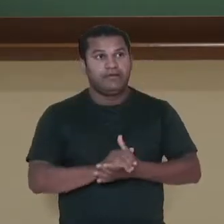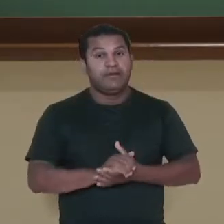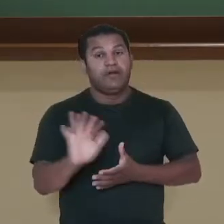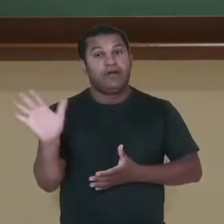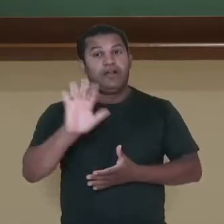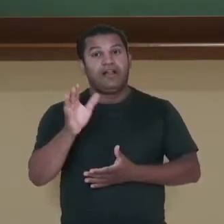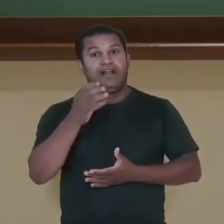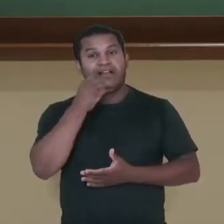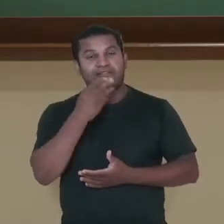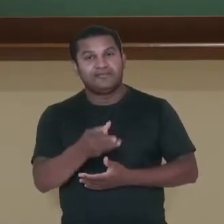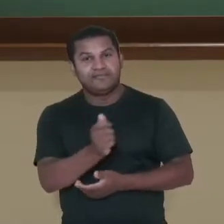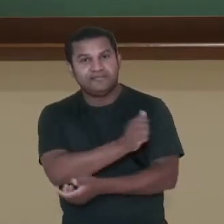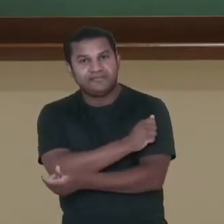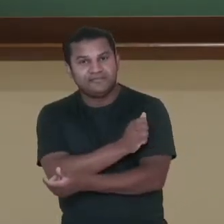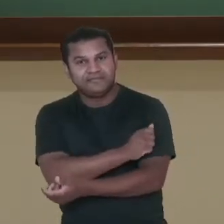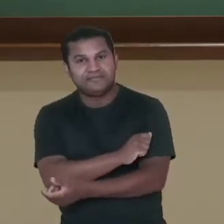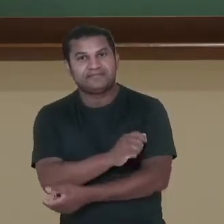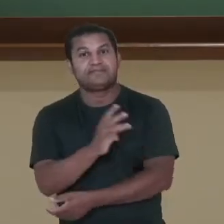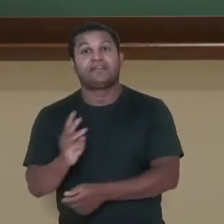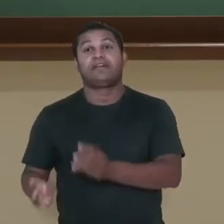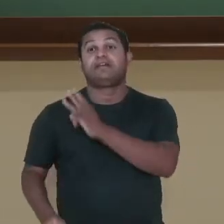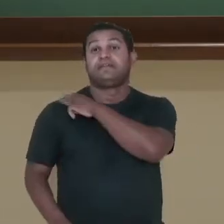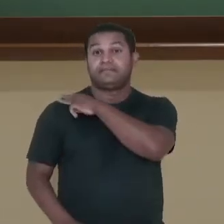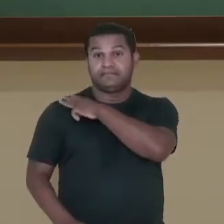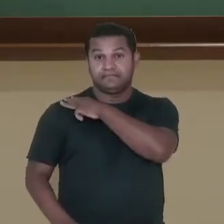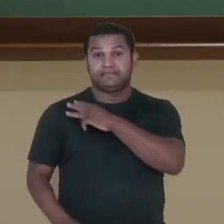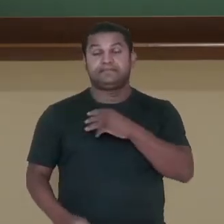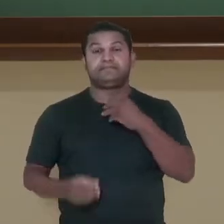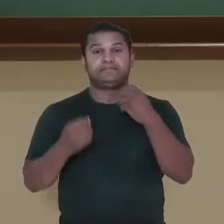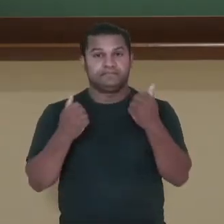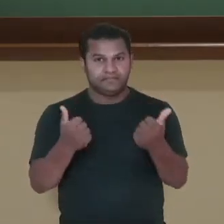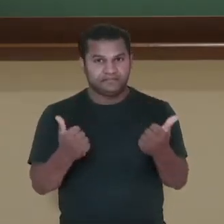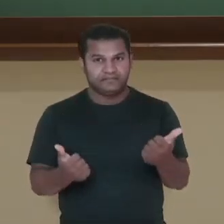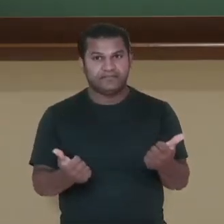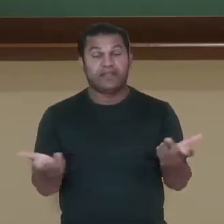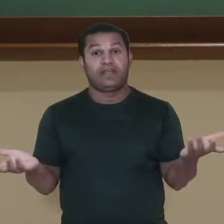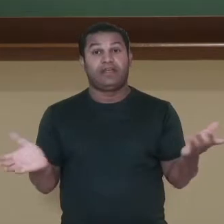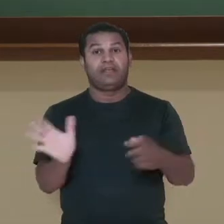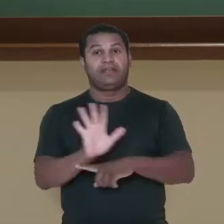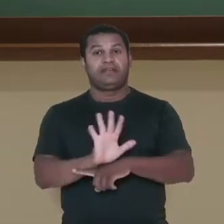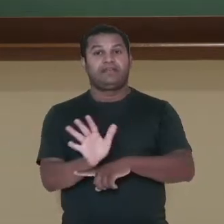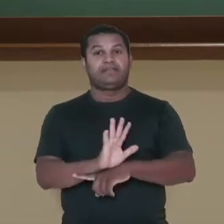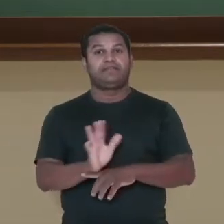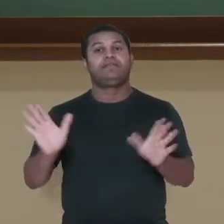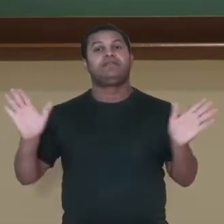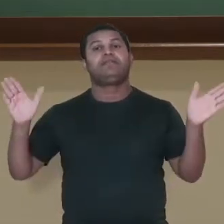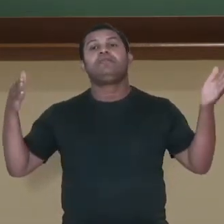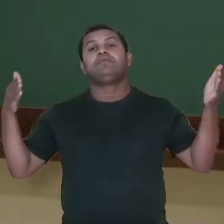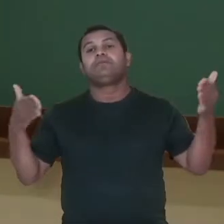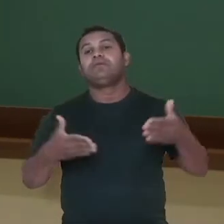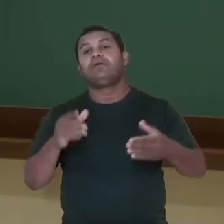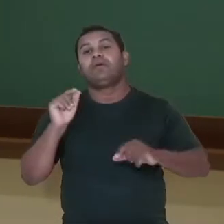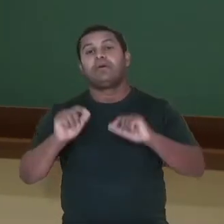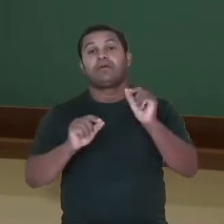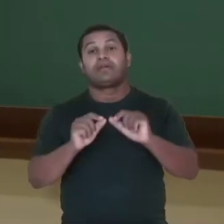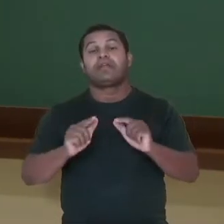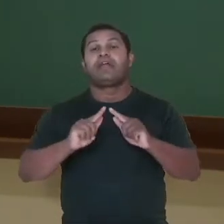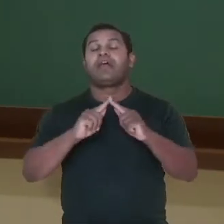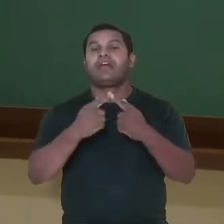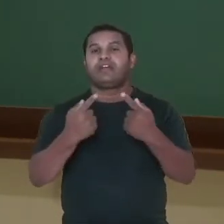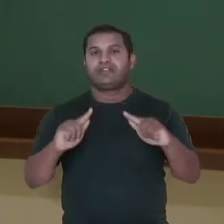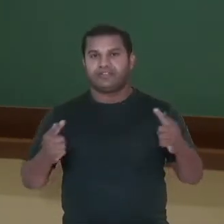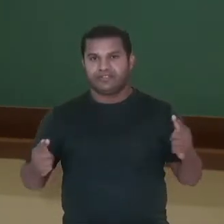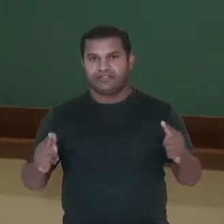Olá, estudantes da terceira série. Nesse vídeo vamos falar sobre conceitos fundamentais em genética. Muito bem, podemos